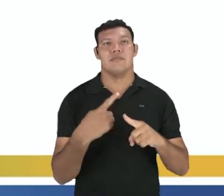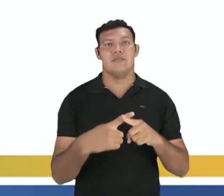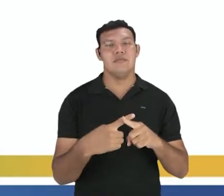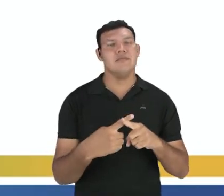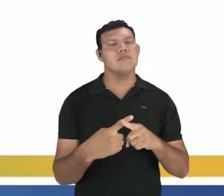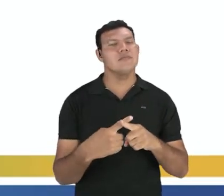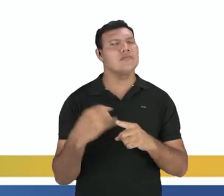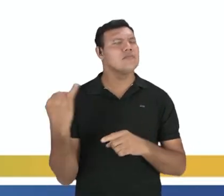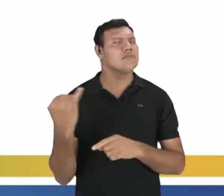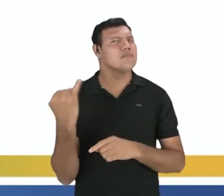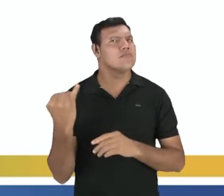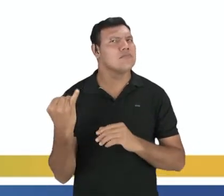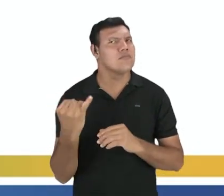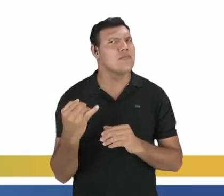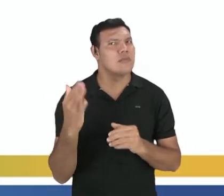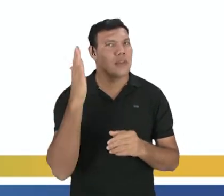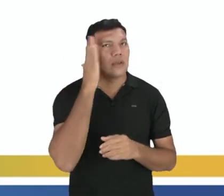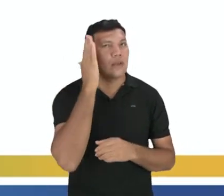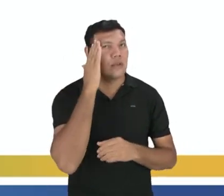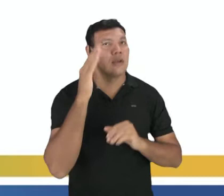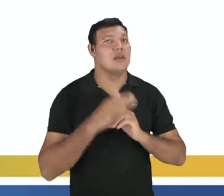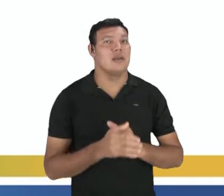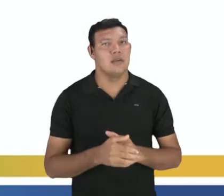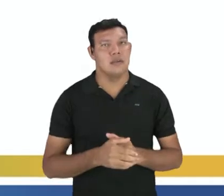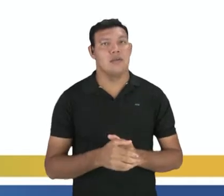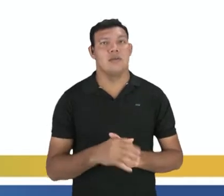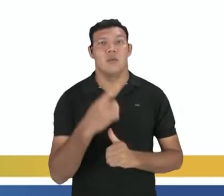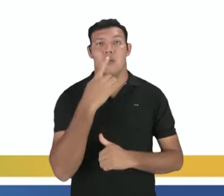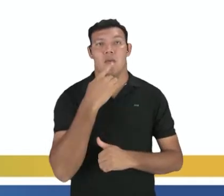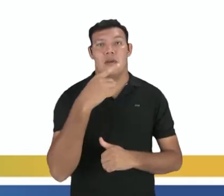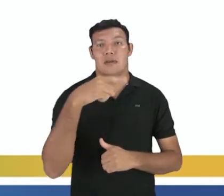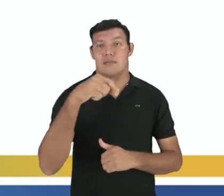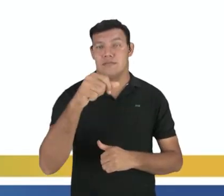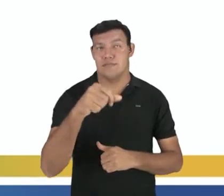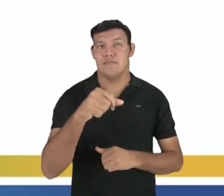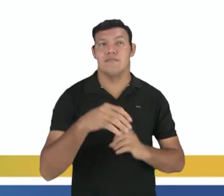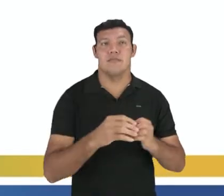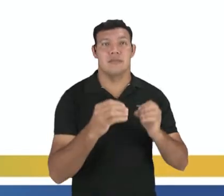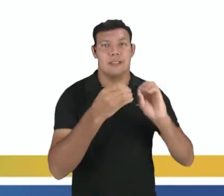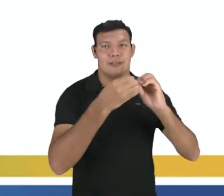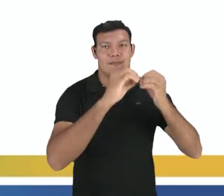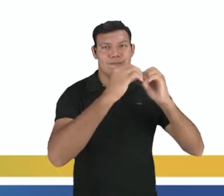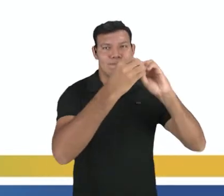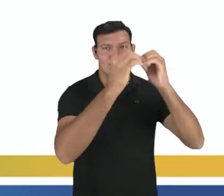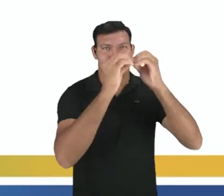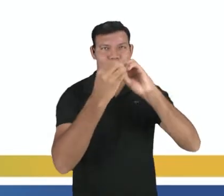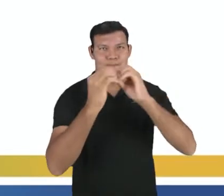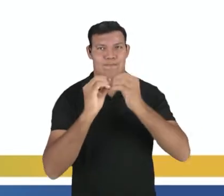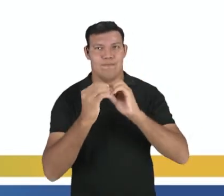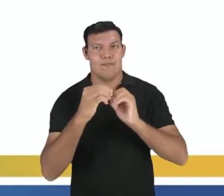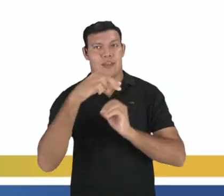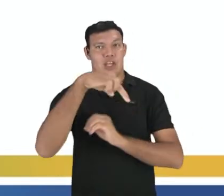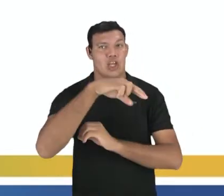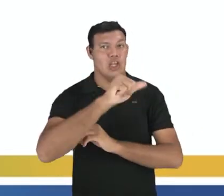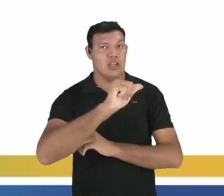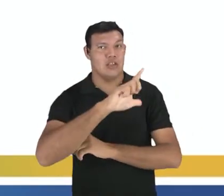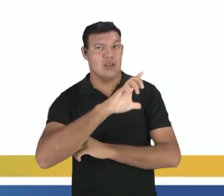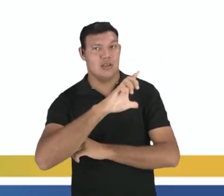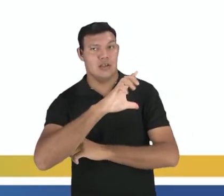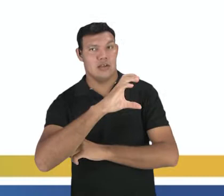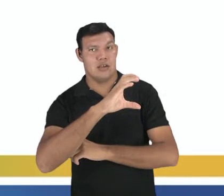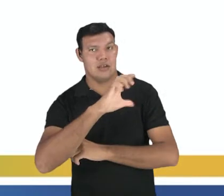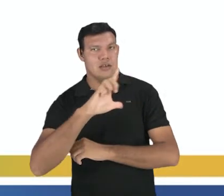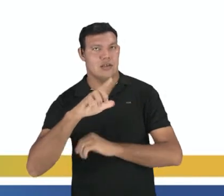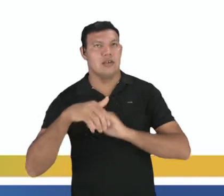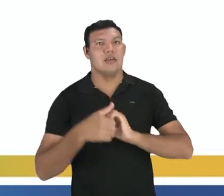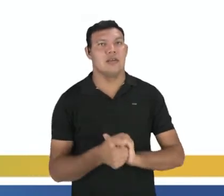aqui, a gente tem o cristal, que representa o NaCl, que é o cloreto de sódio, e